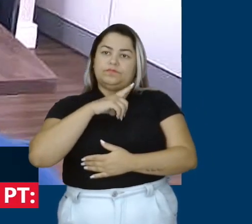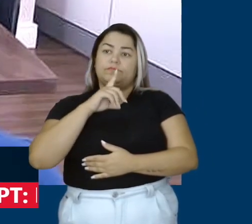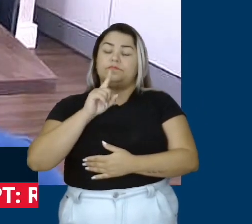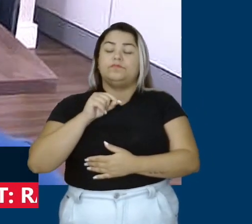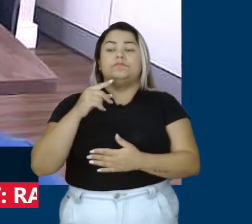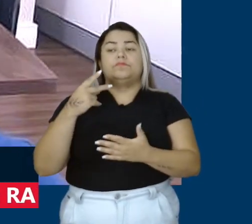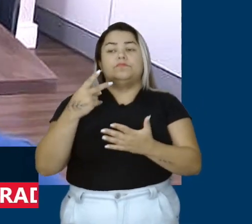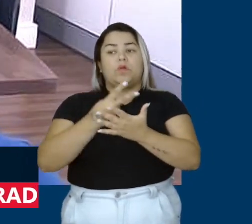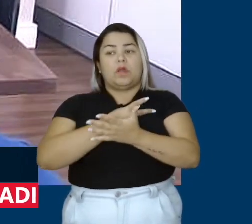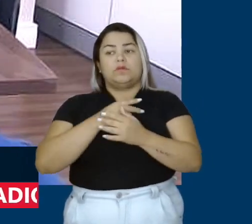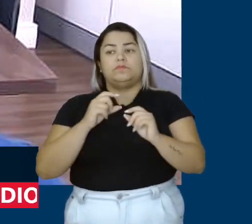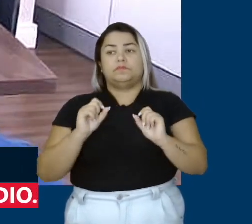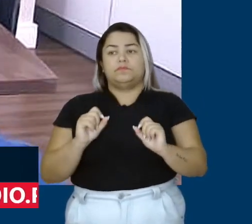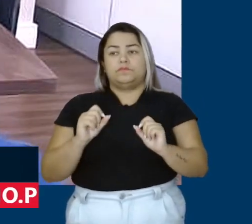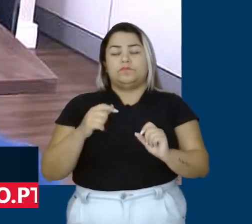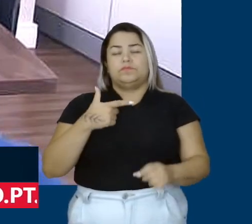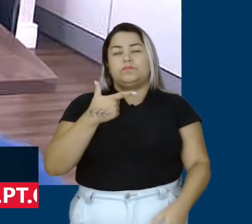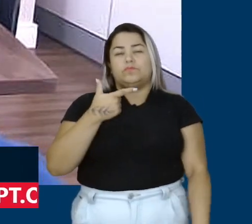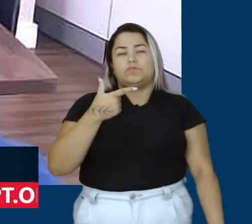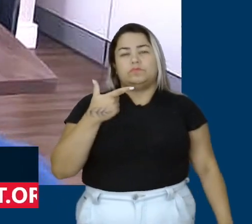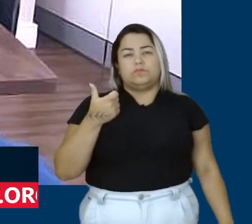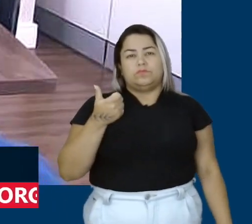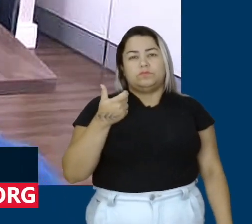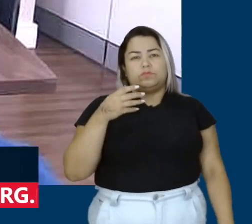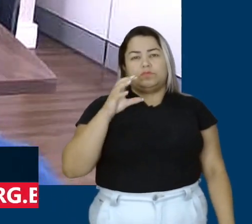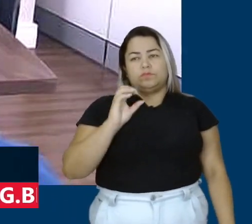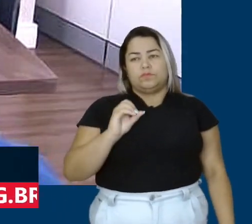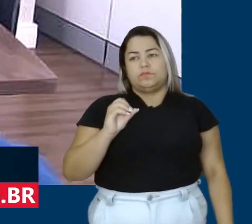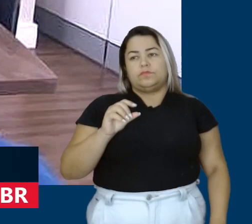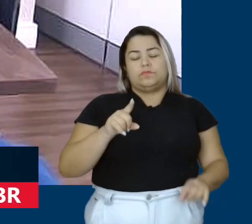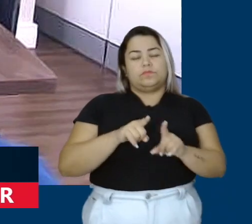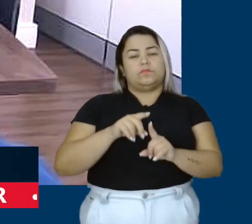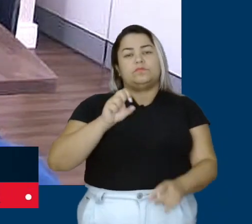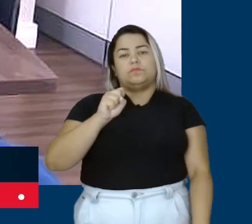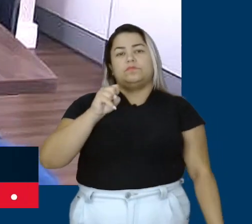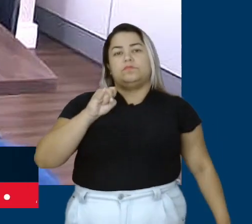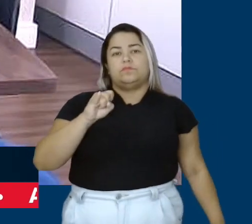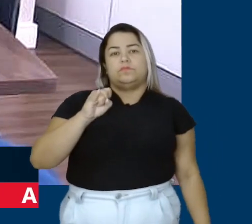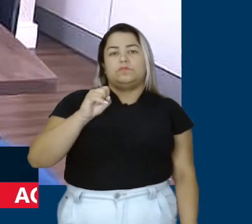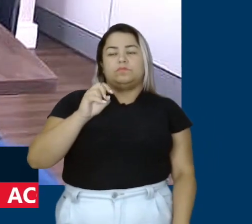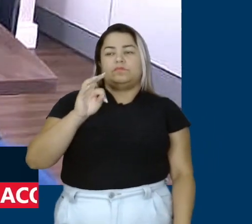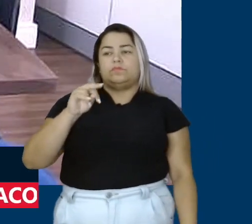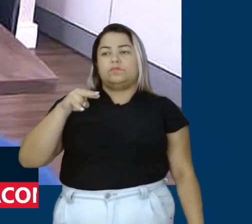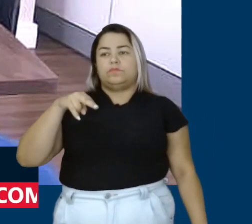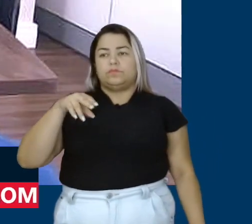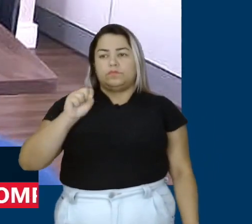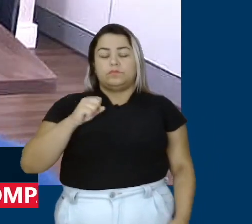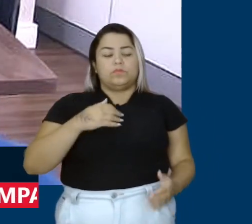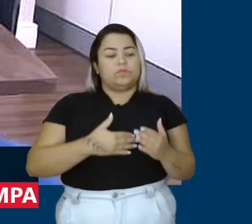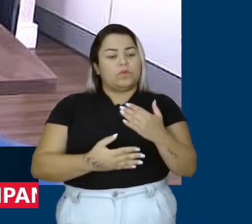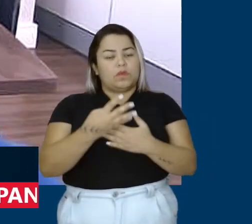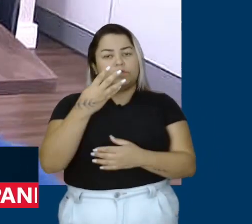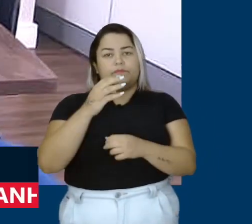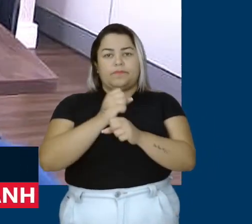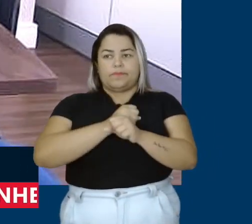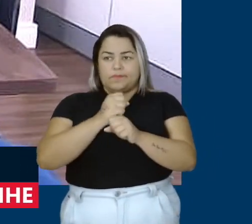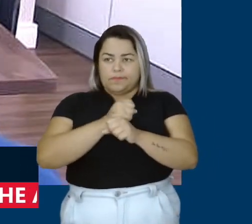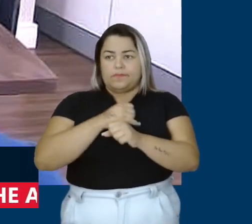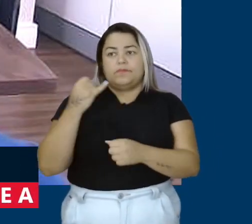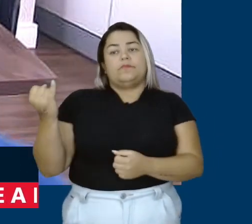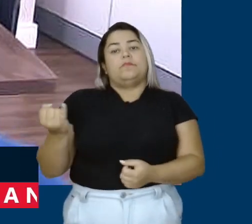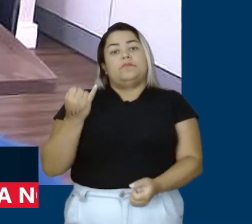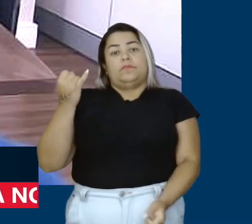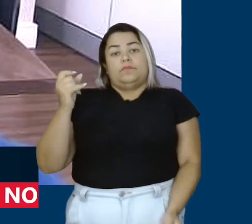chegue a cerca de 220.000 cisternas ao longo desses 4 anos. É uma retomada